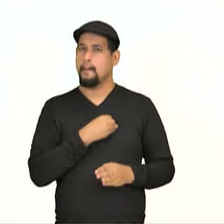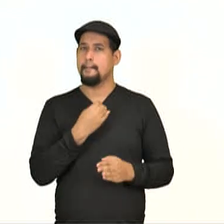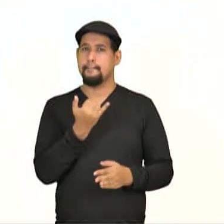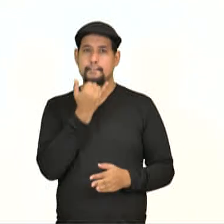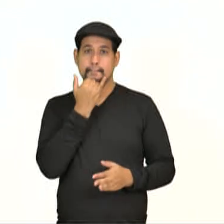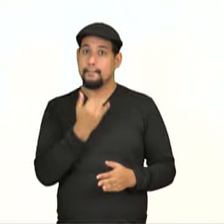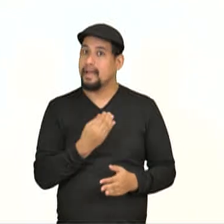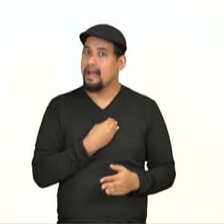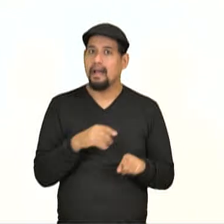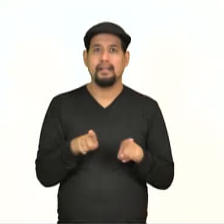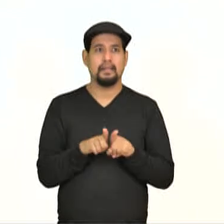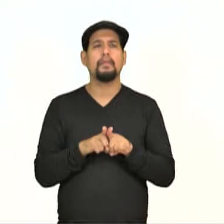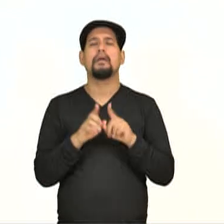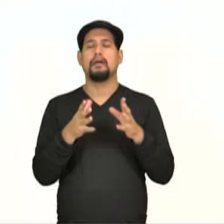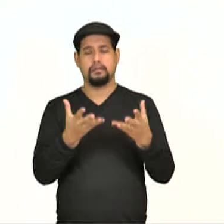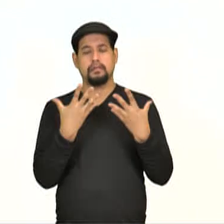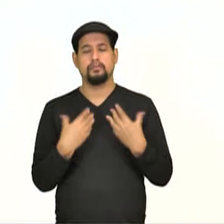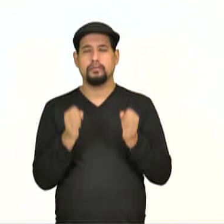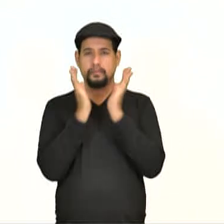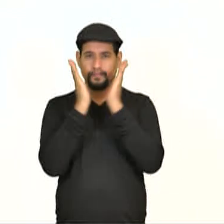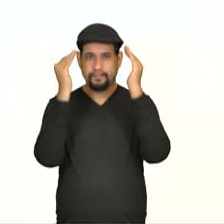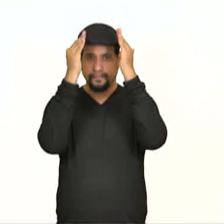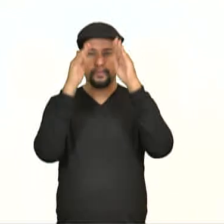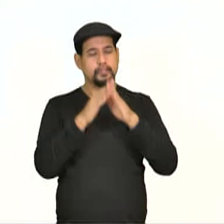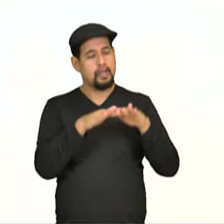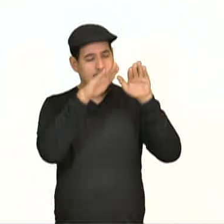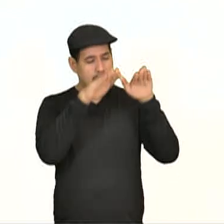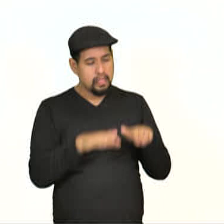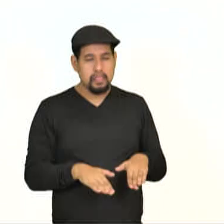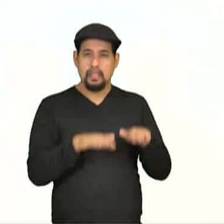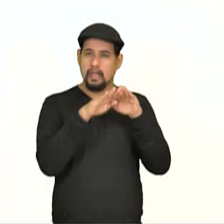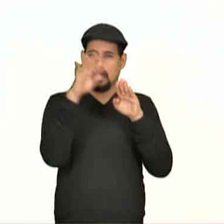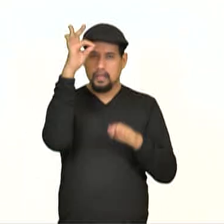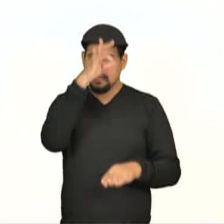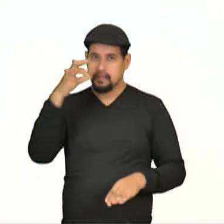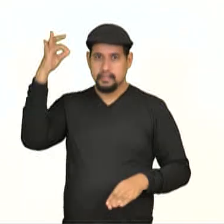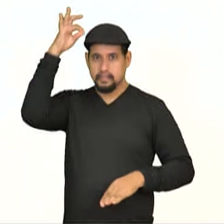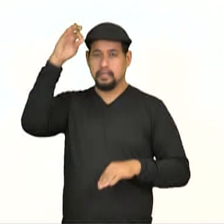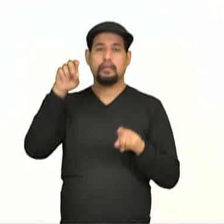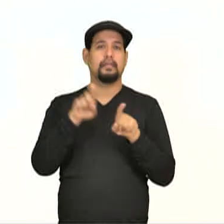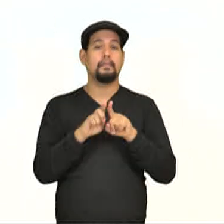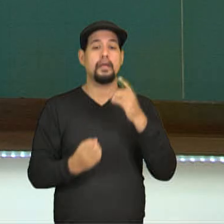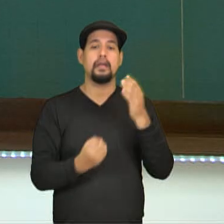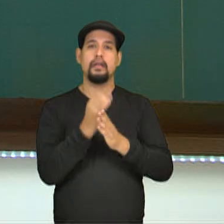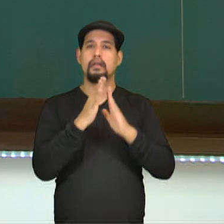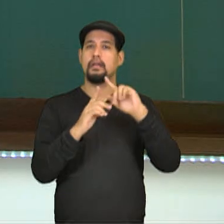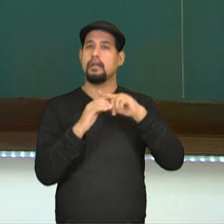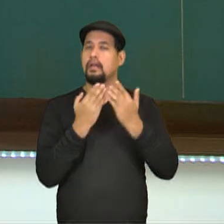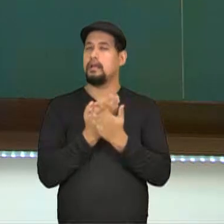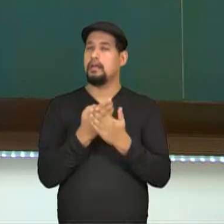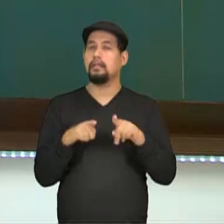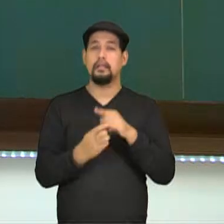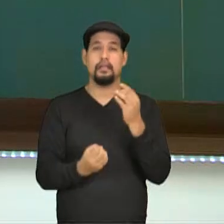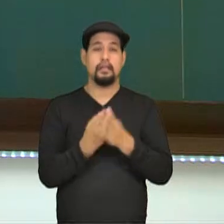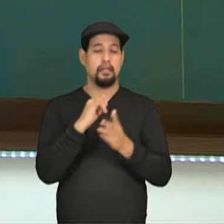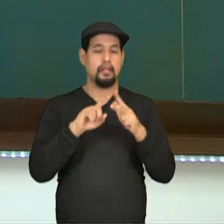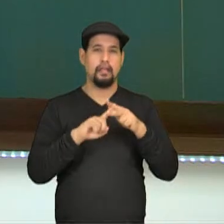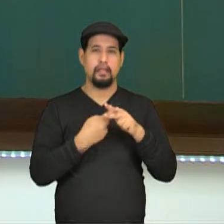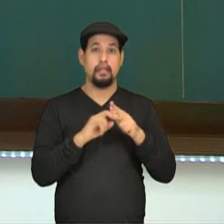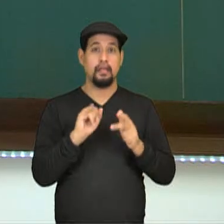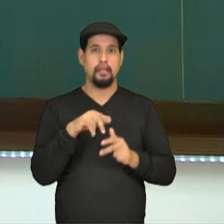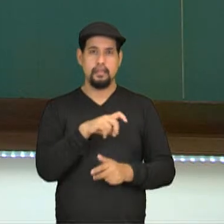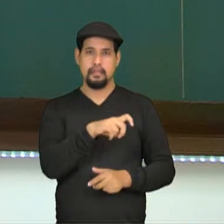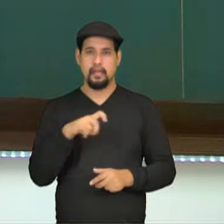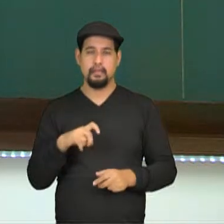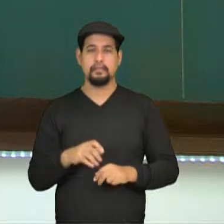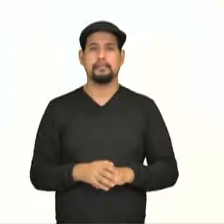poder do Papa e o culto às imagens e santos, criou seminários e reeditou o Index.